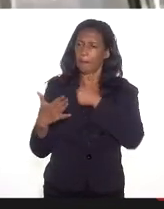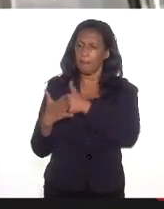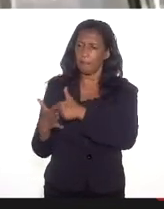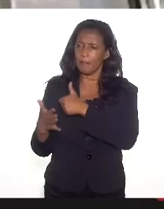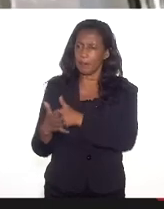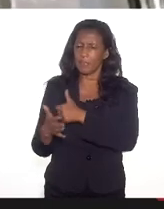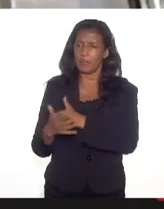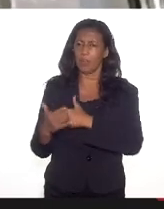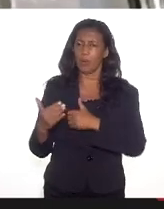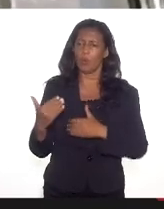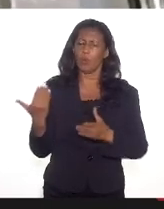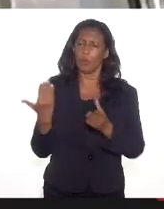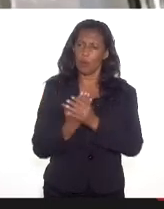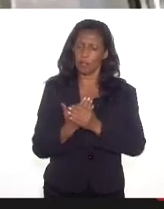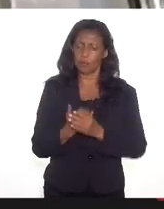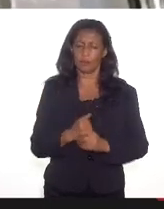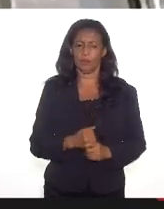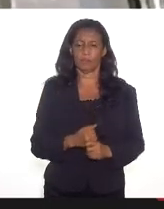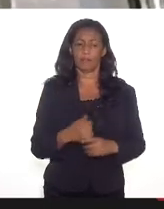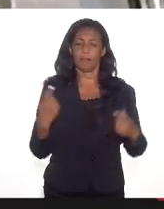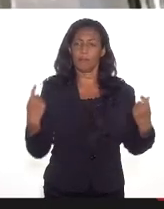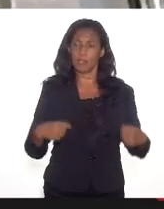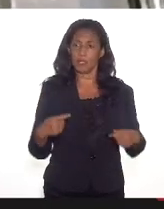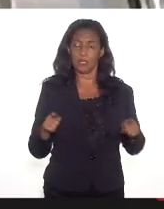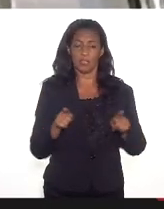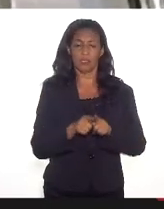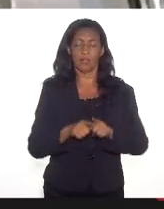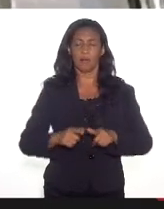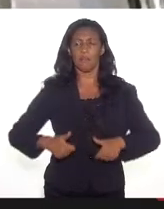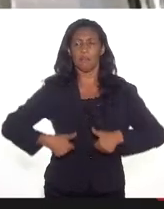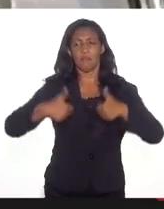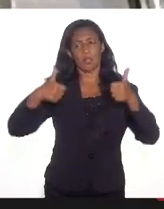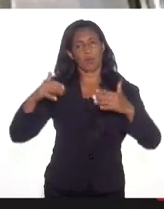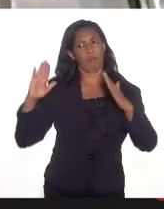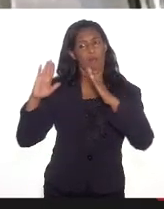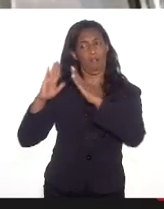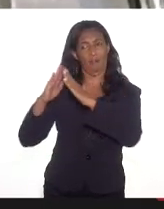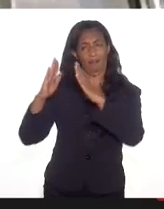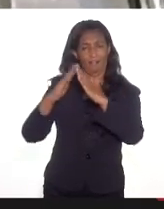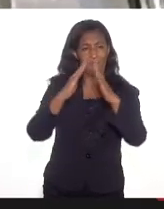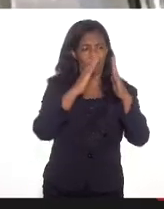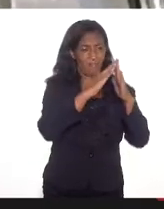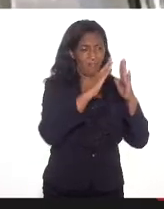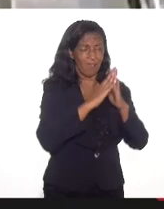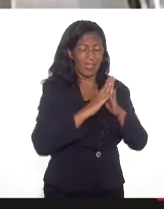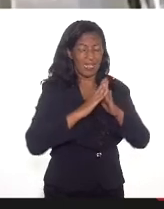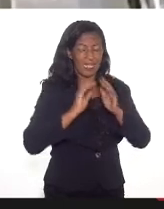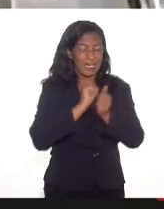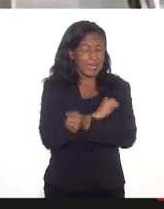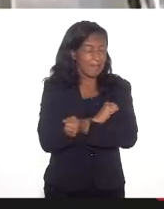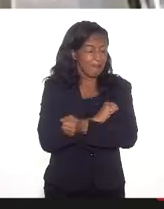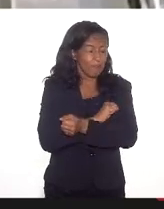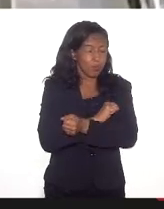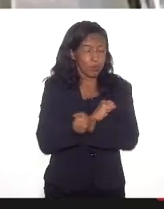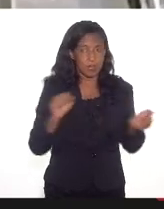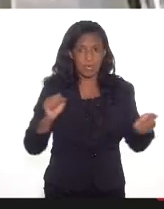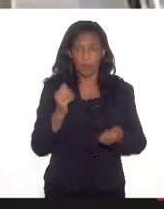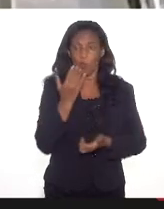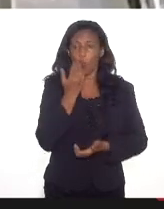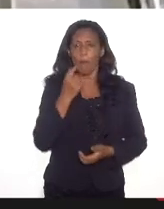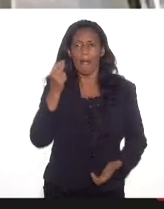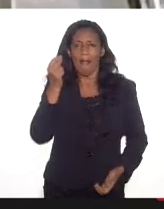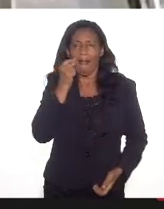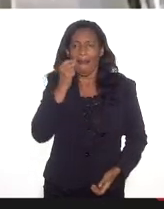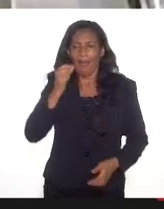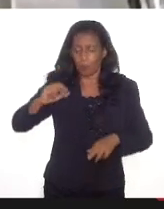a esse processo é preciso também melhorar as moradias porque é impossível comer com os ratos passando pela casa